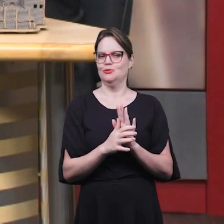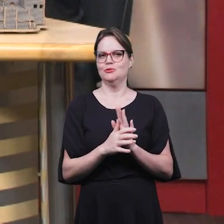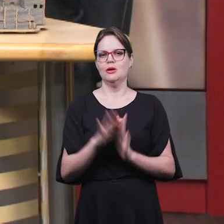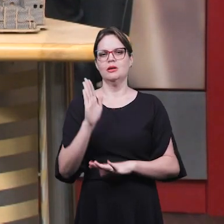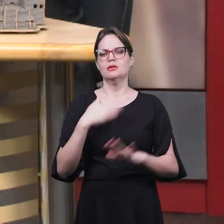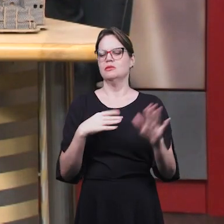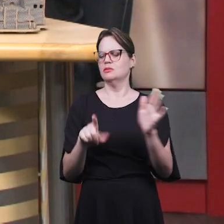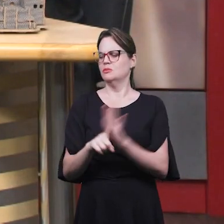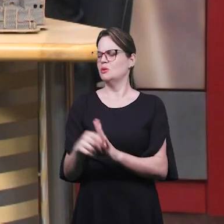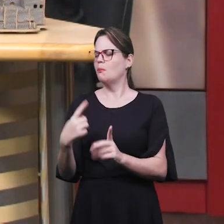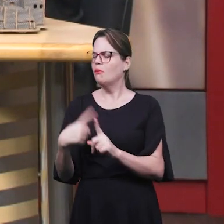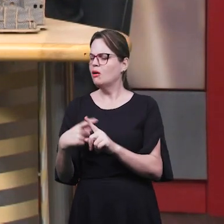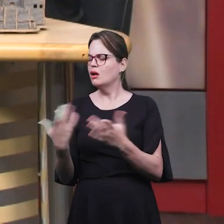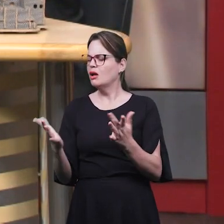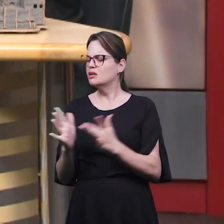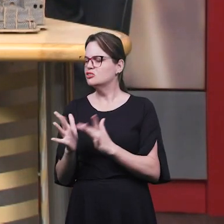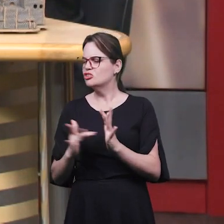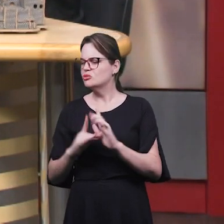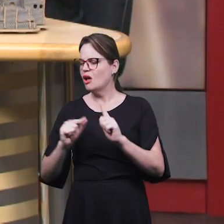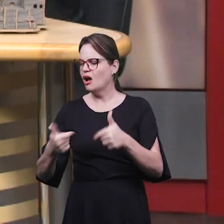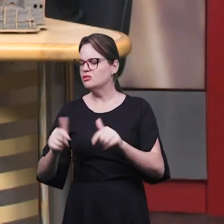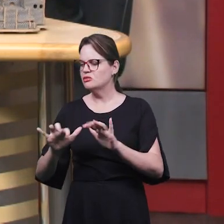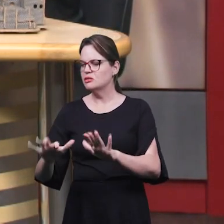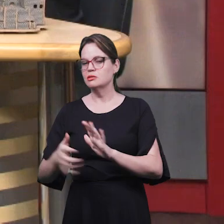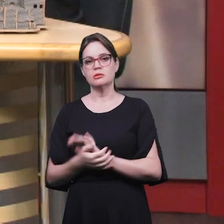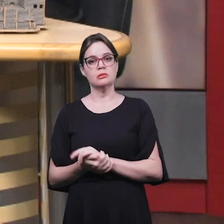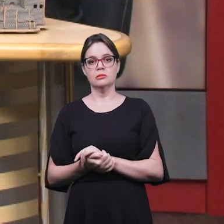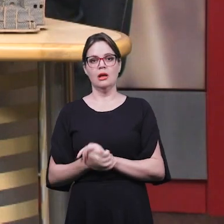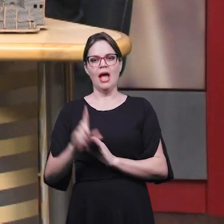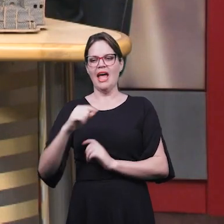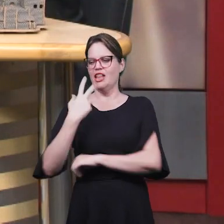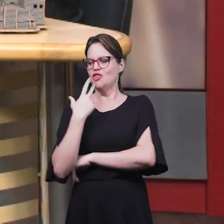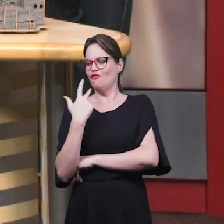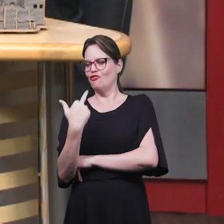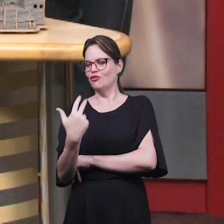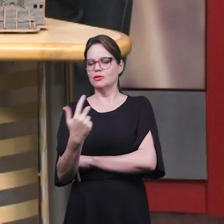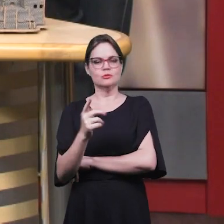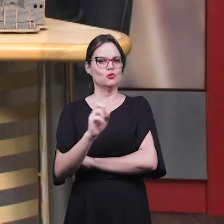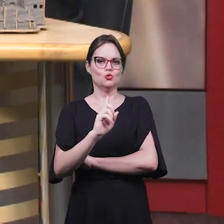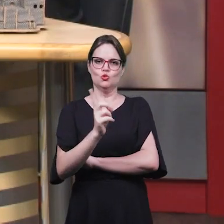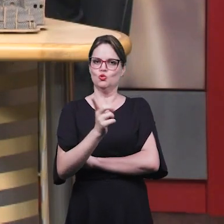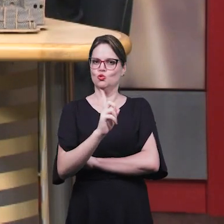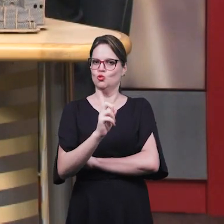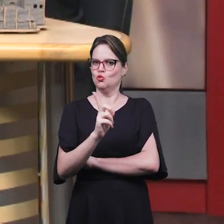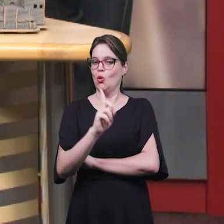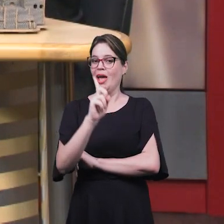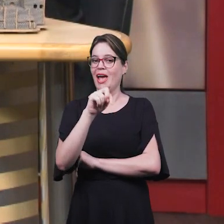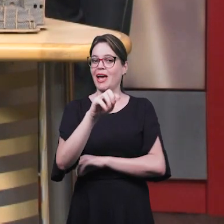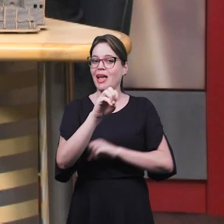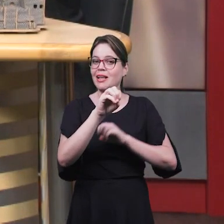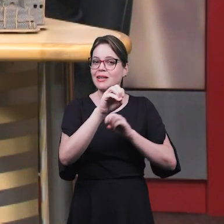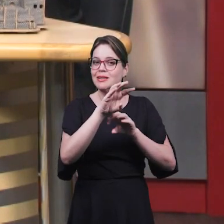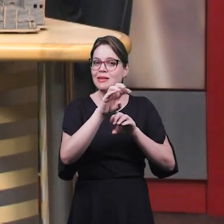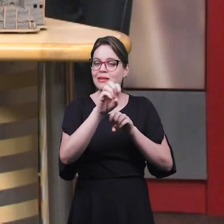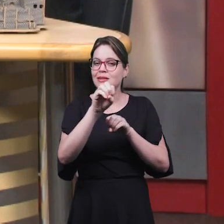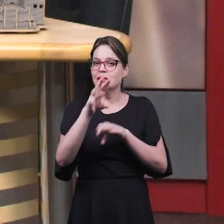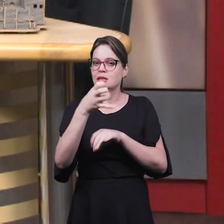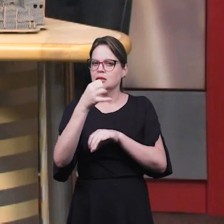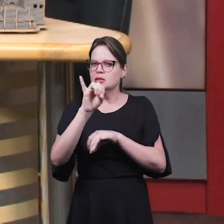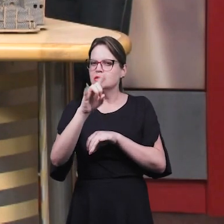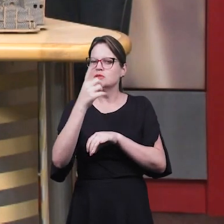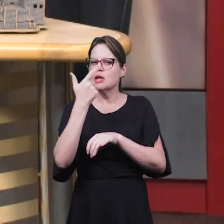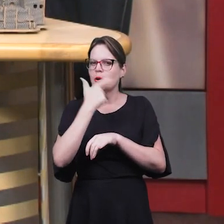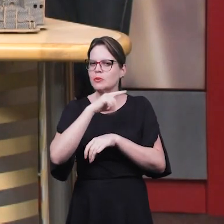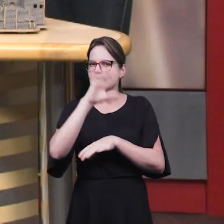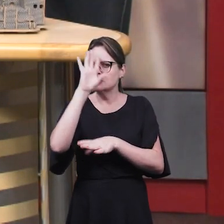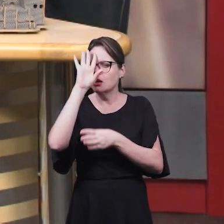vê cada vez, às vezes, fazer uma coisa diferente, não é novidade. Jesus quer fazer uma novidade. Não, ele quer dar um ensinamento. Se você